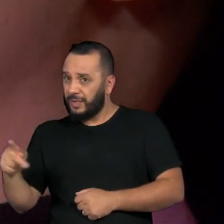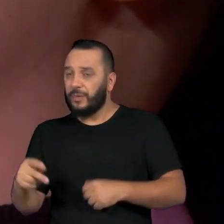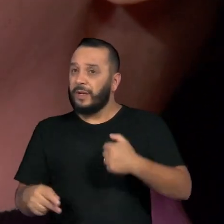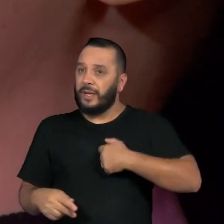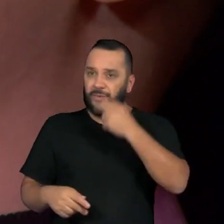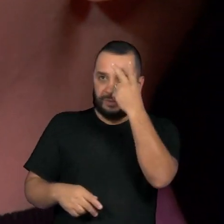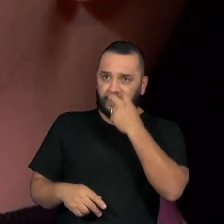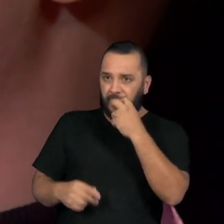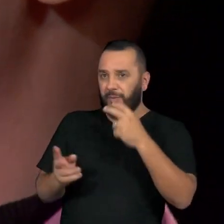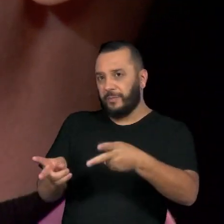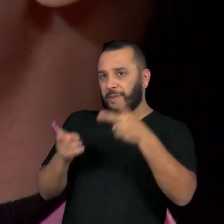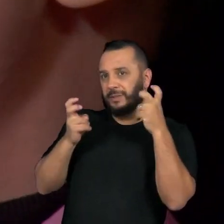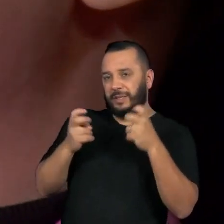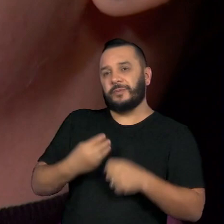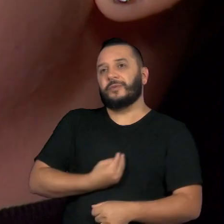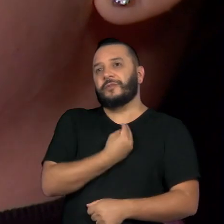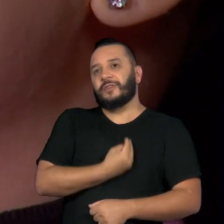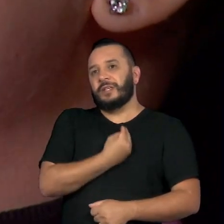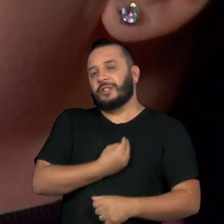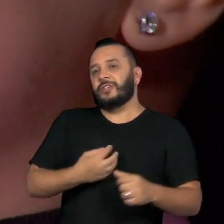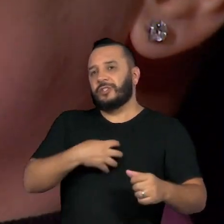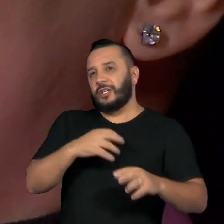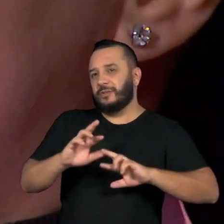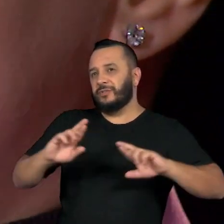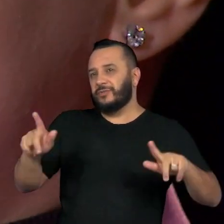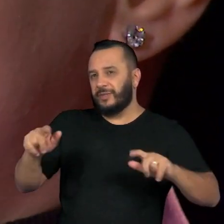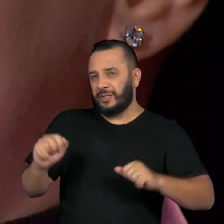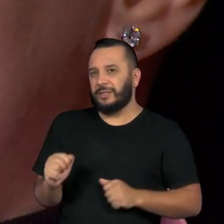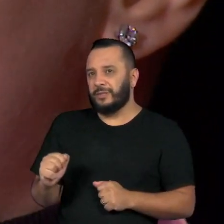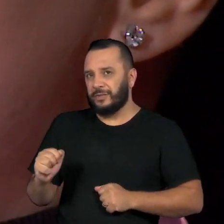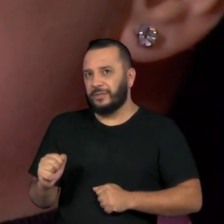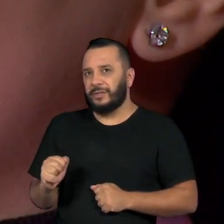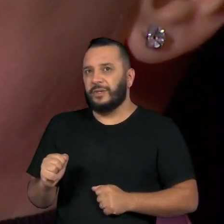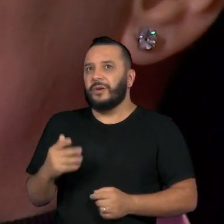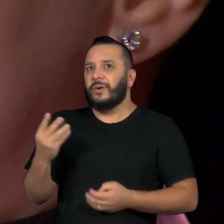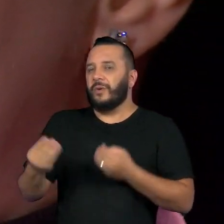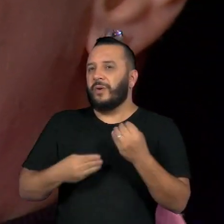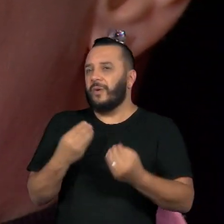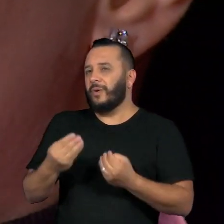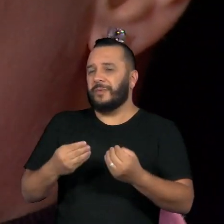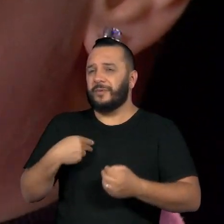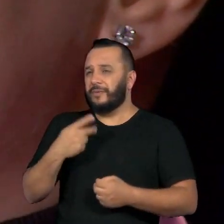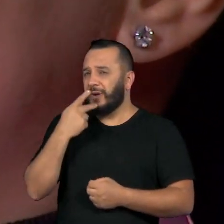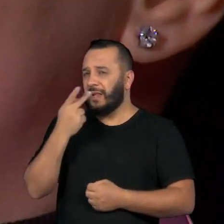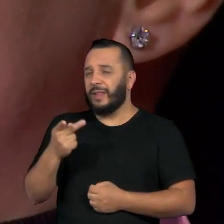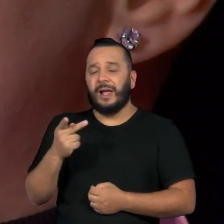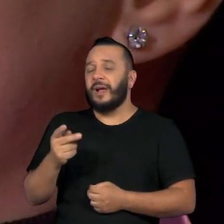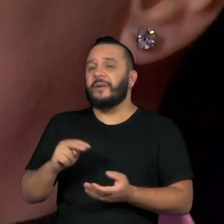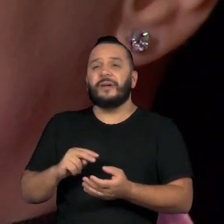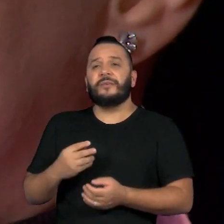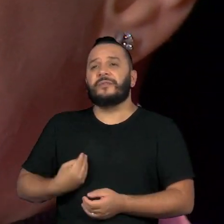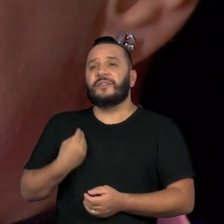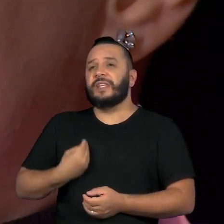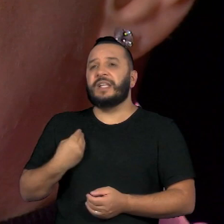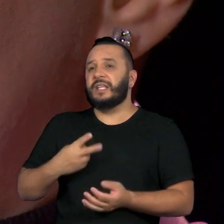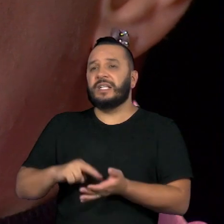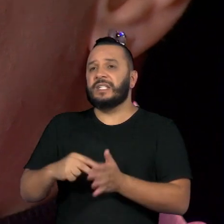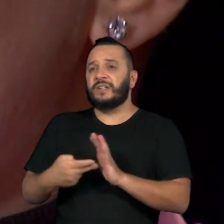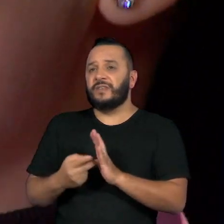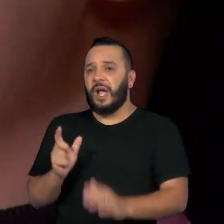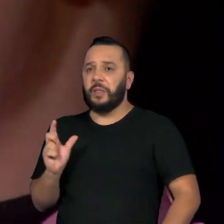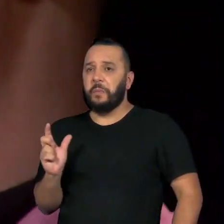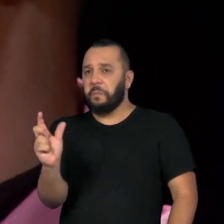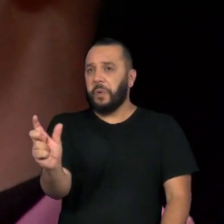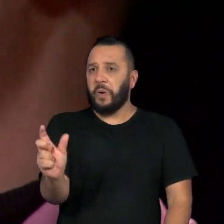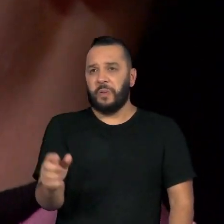de outro jeito. Então, como é que a gente pode limitar, em poucas palavras, o que é a vida?